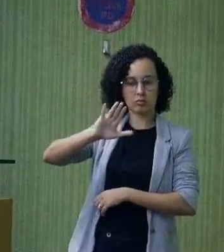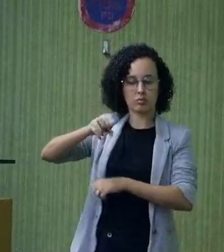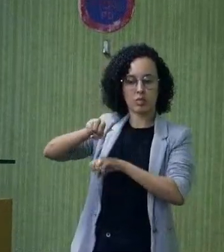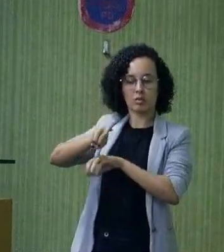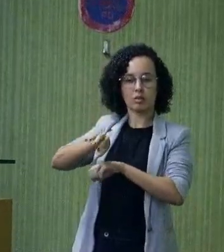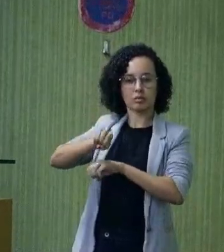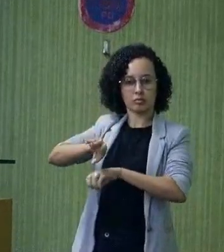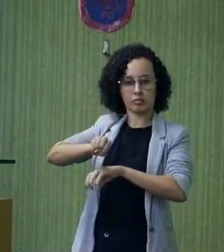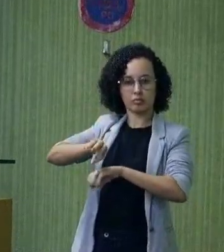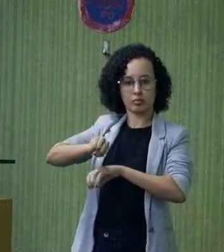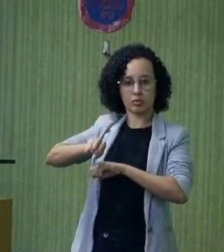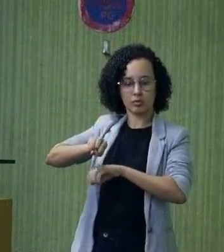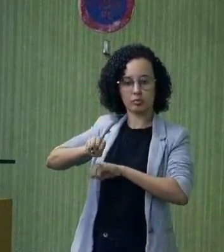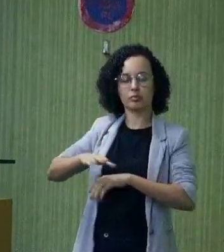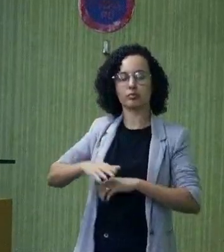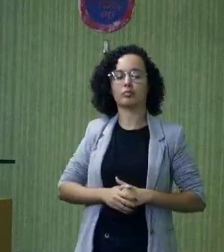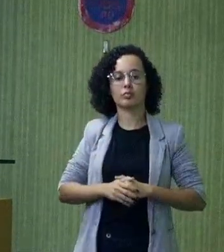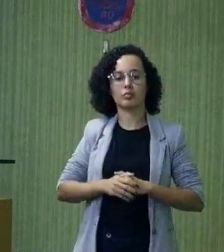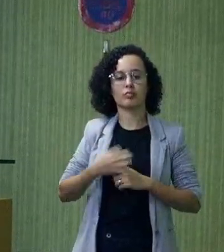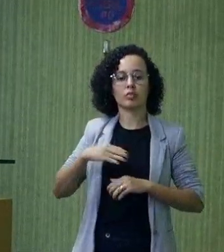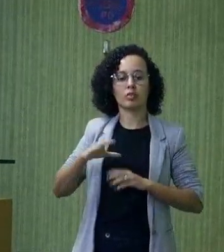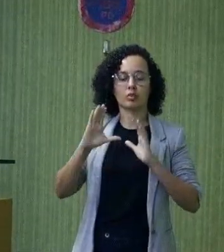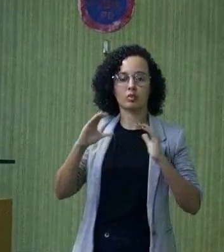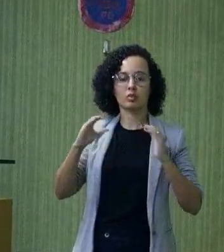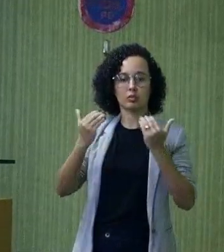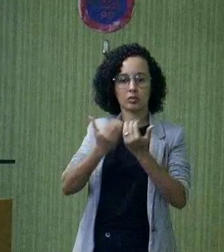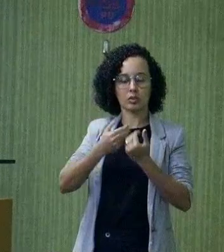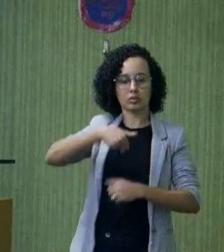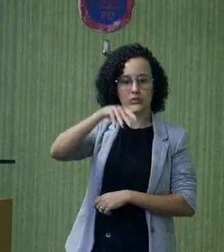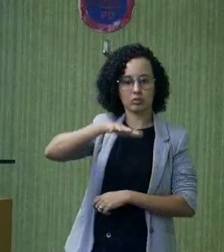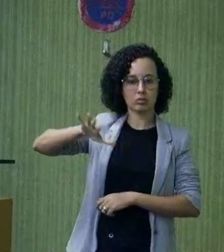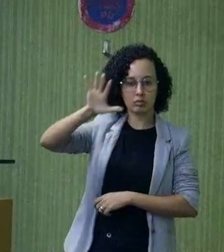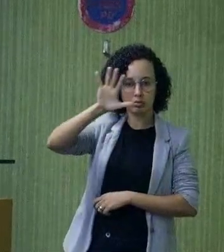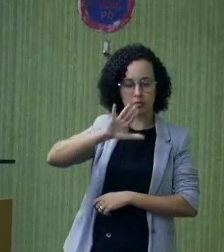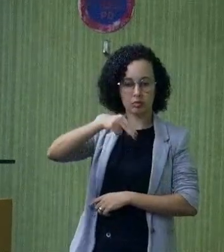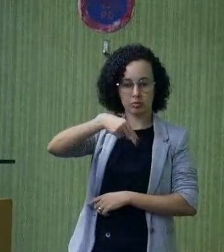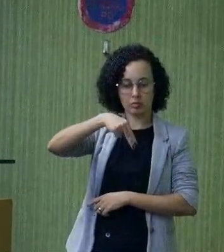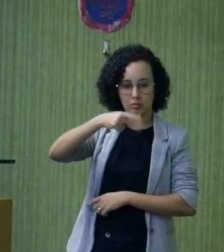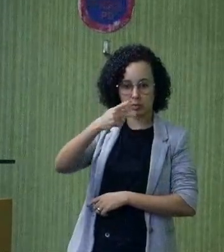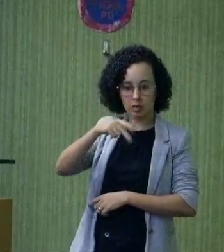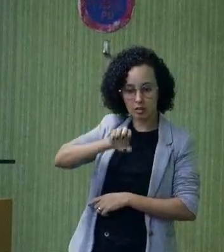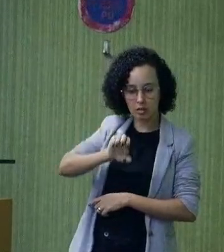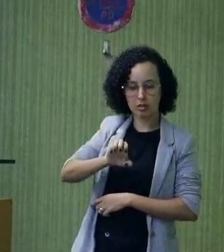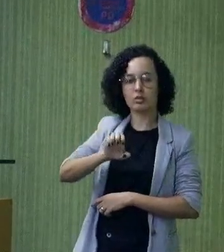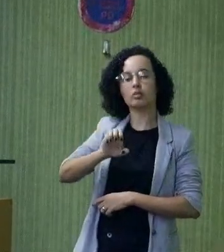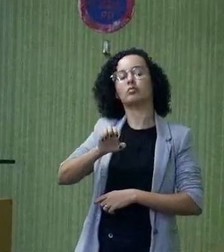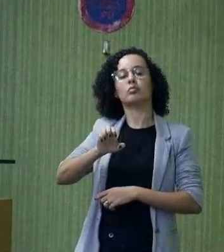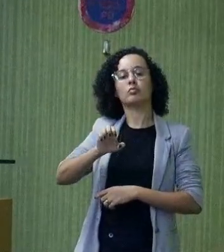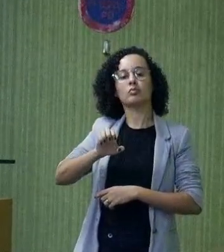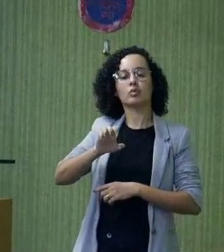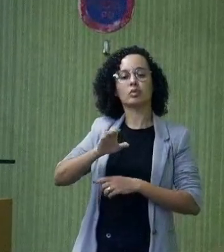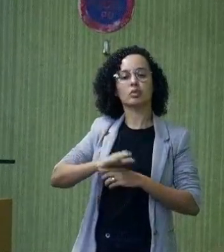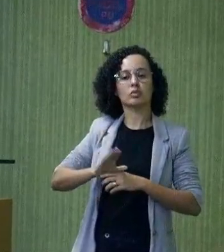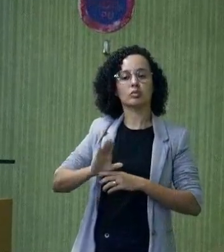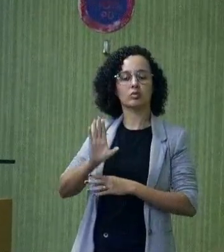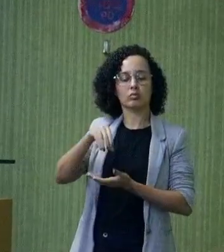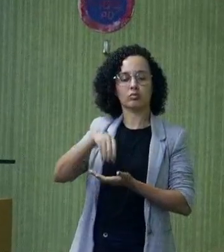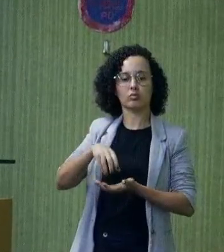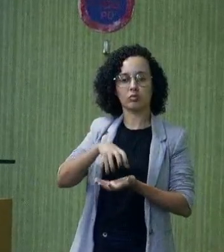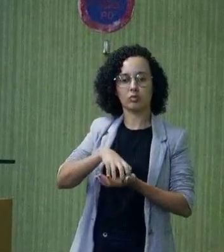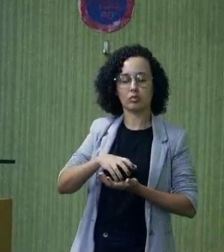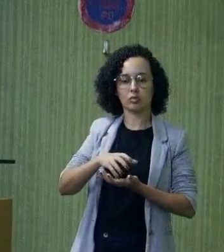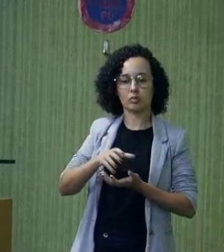ao congresso nacional a ideia na na verdade era que o pns constituísse na época como verdadeiro código nacional de educação